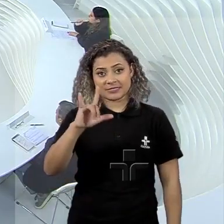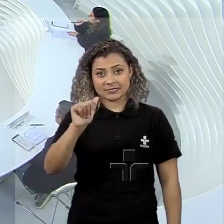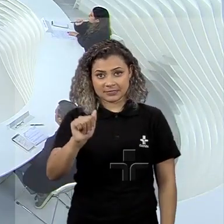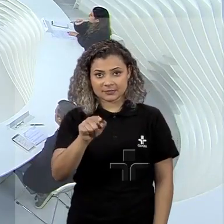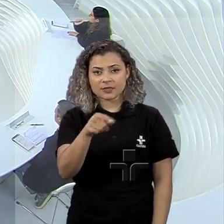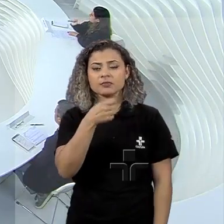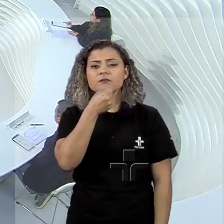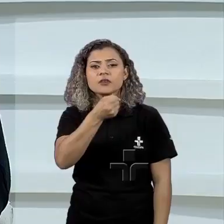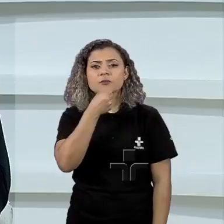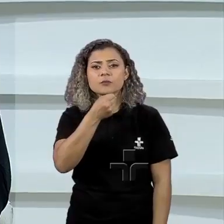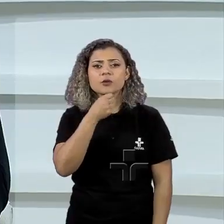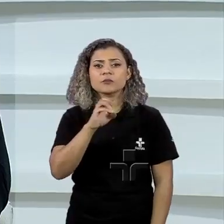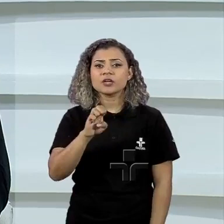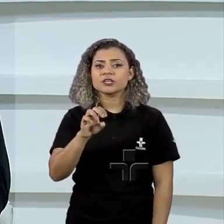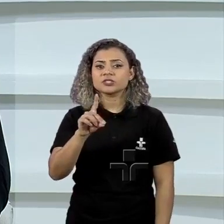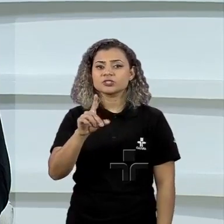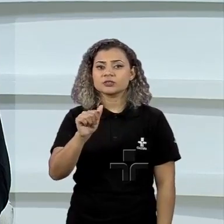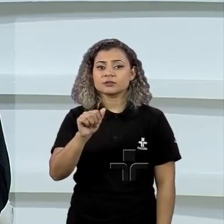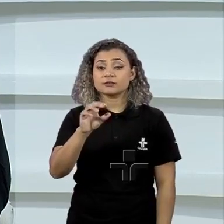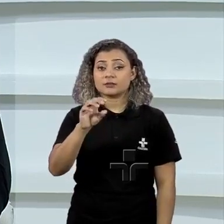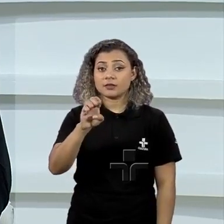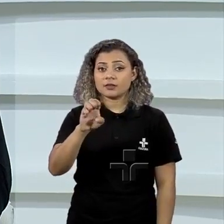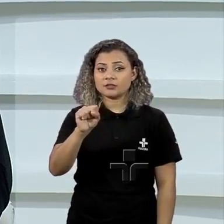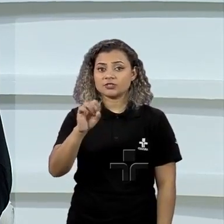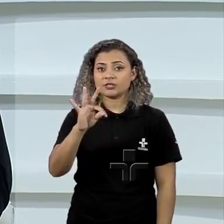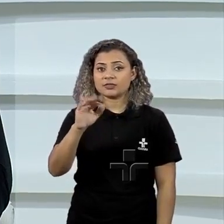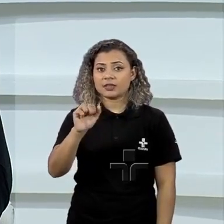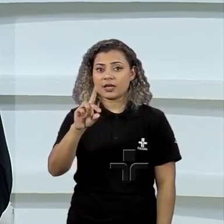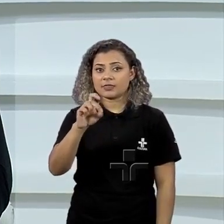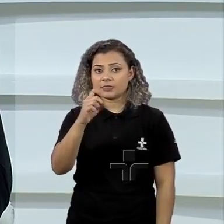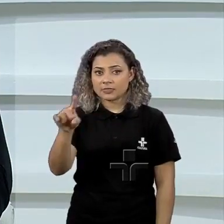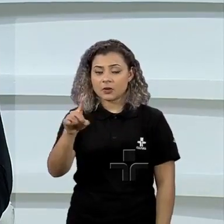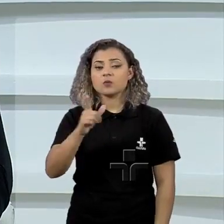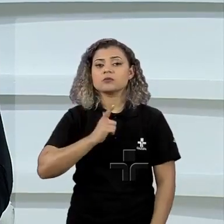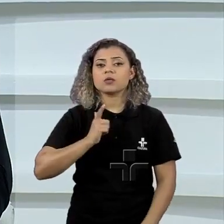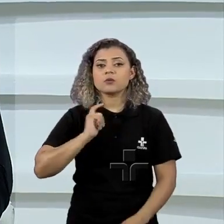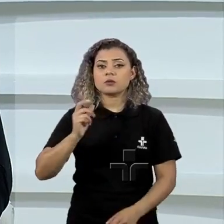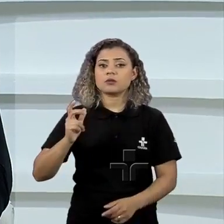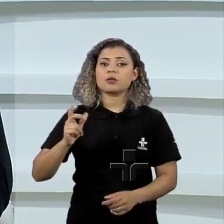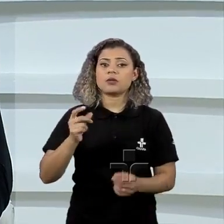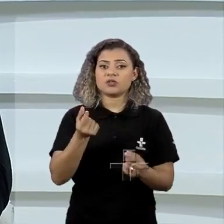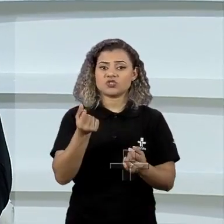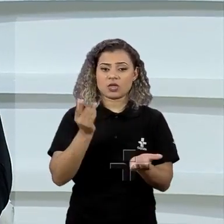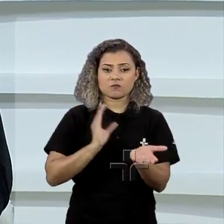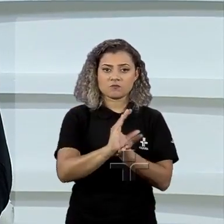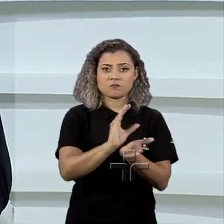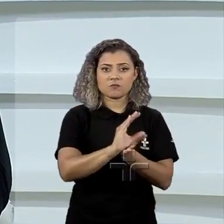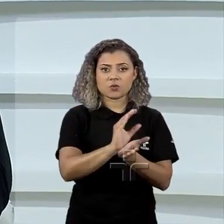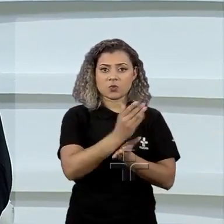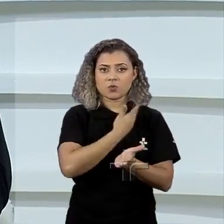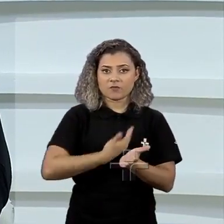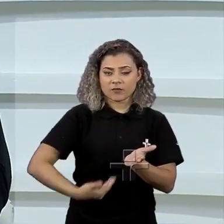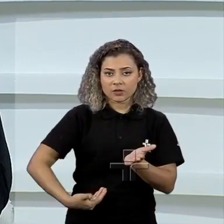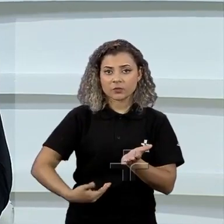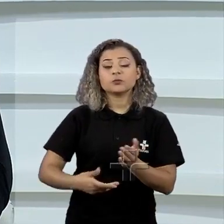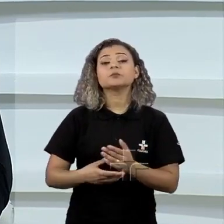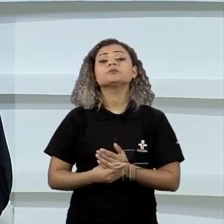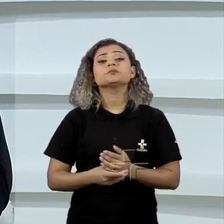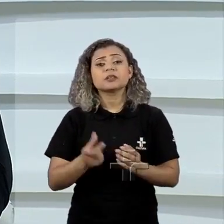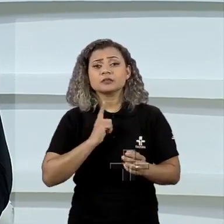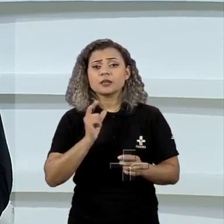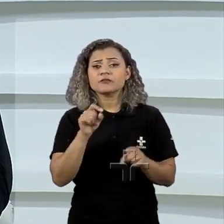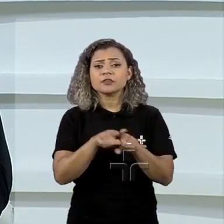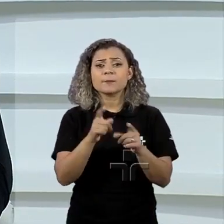reportagem feita pelo Estadão sobre a situação das finanças públicas dos estados, foi feita uma pergunta sobre a trajetória